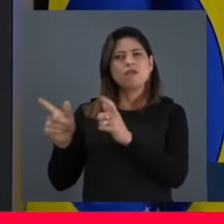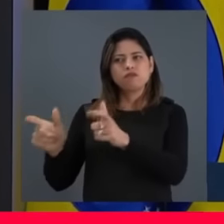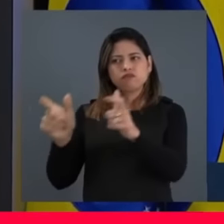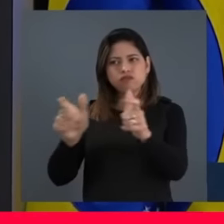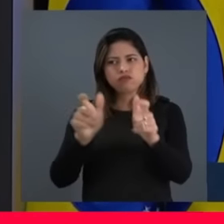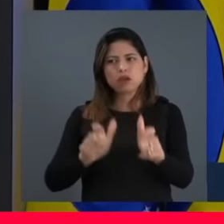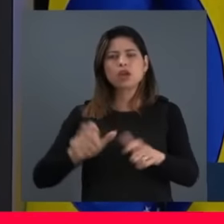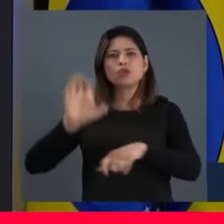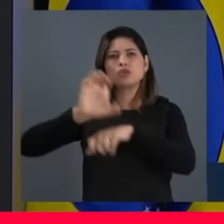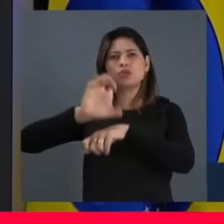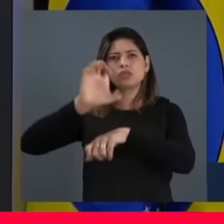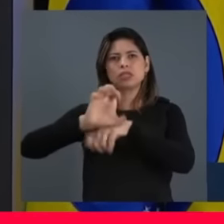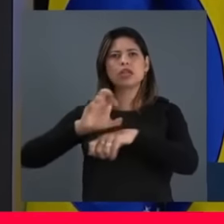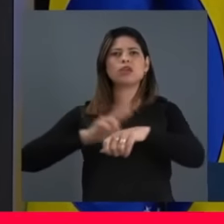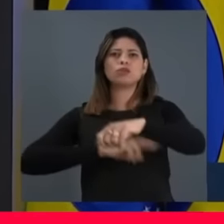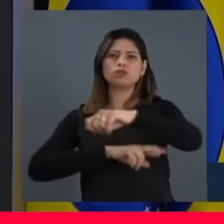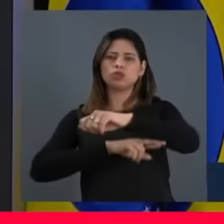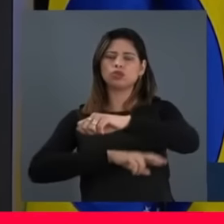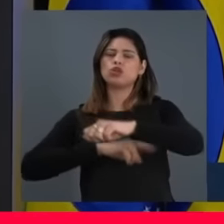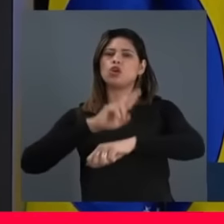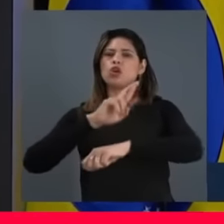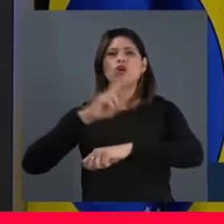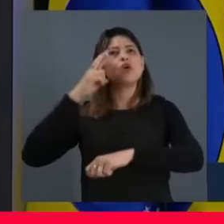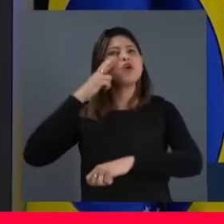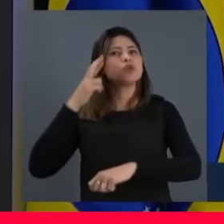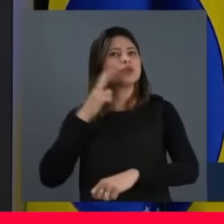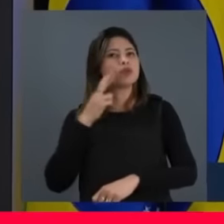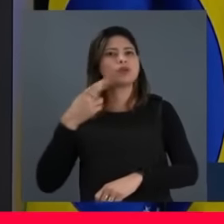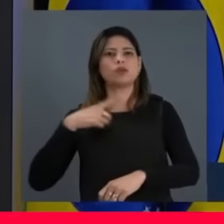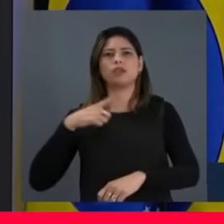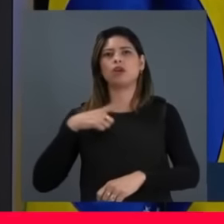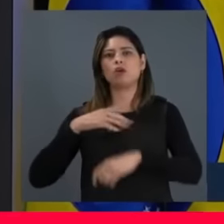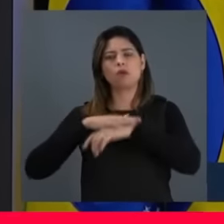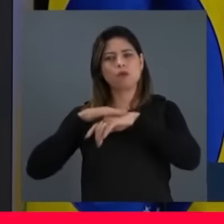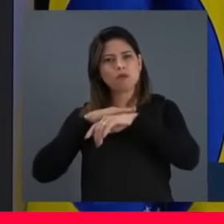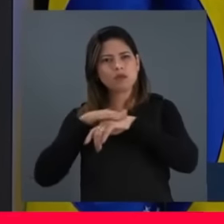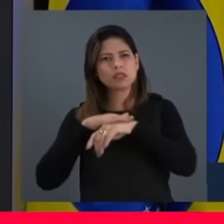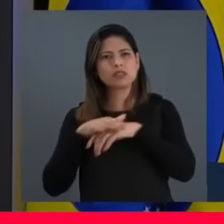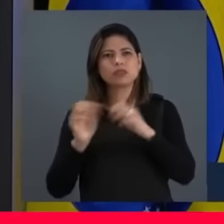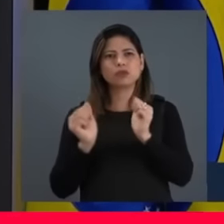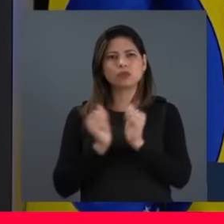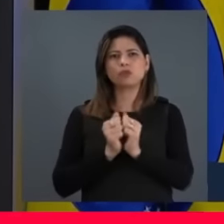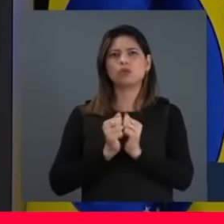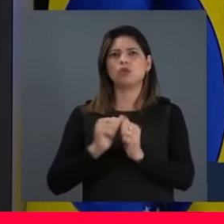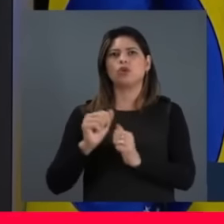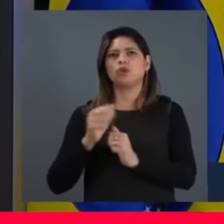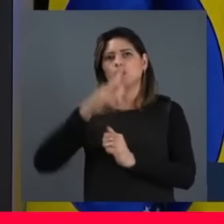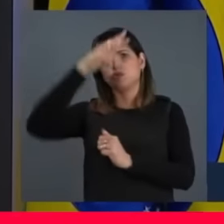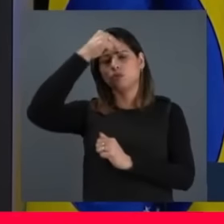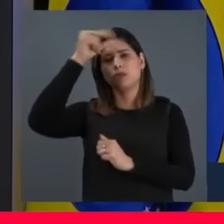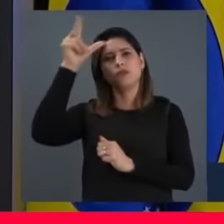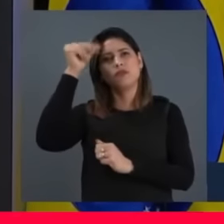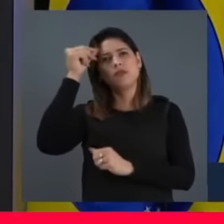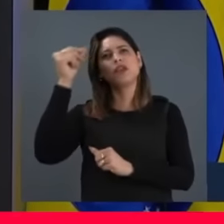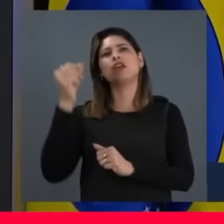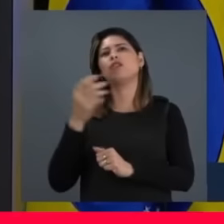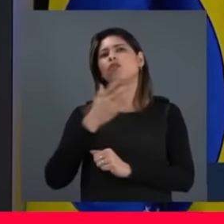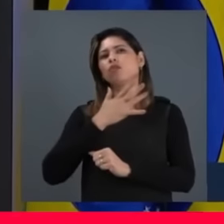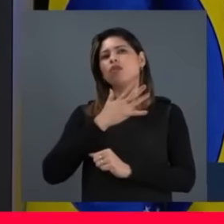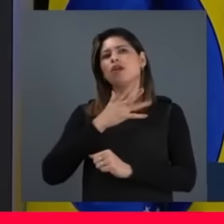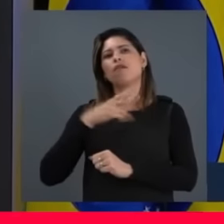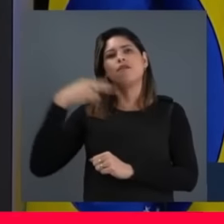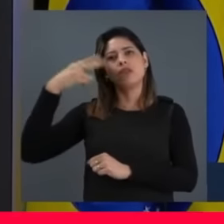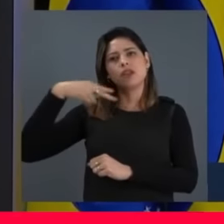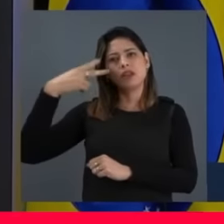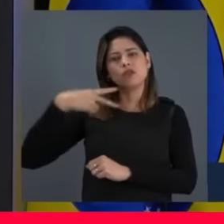eh dialogando com as pessoas conversando né com prefeitos com vereadores com empresários com pessoas